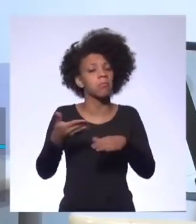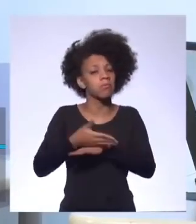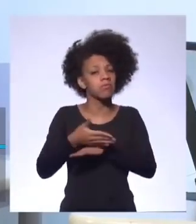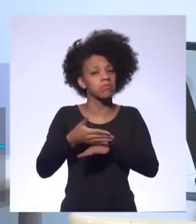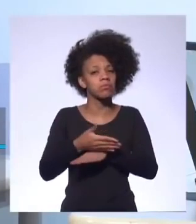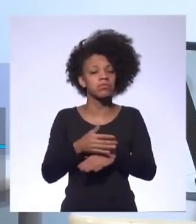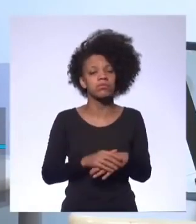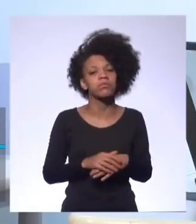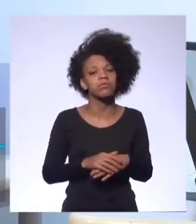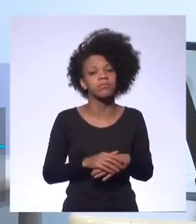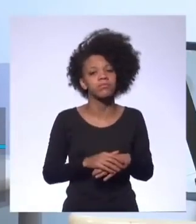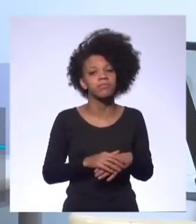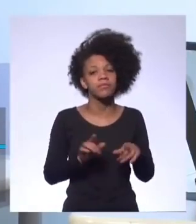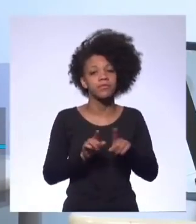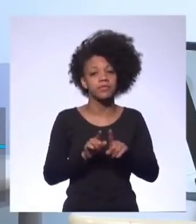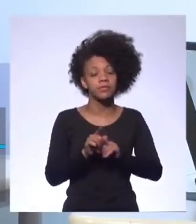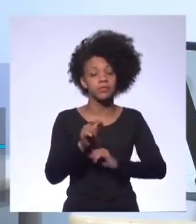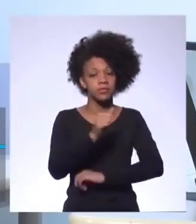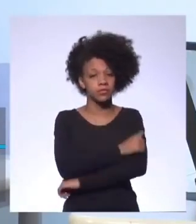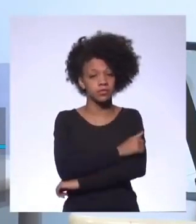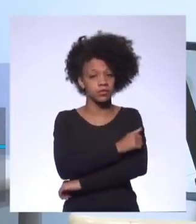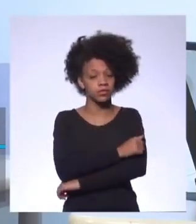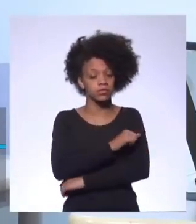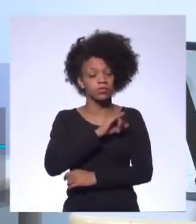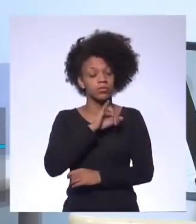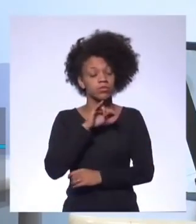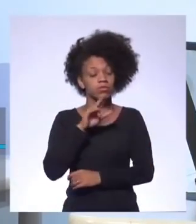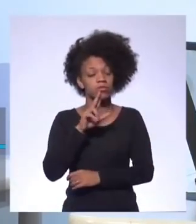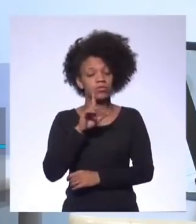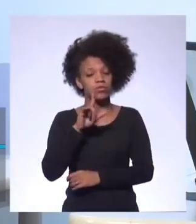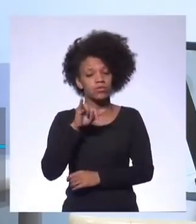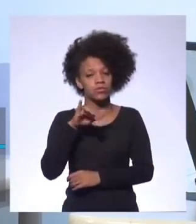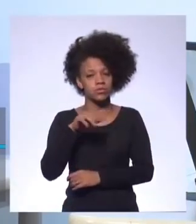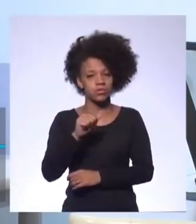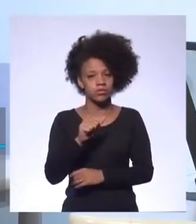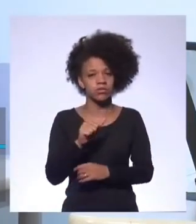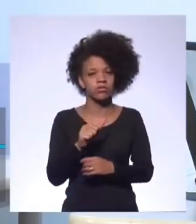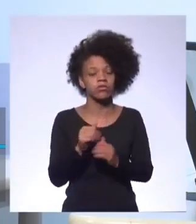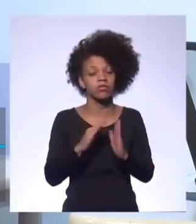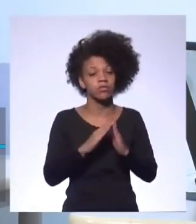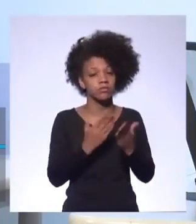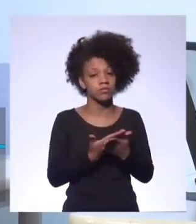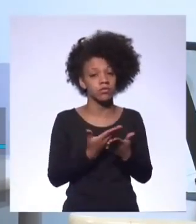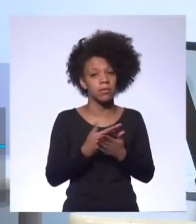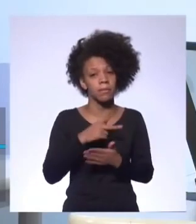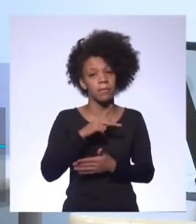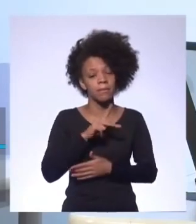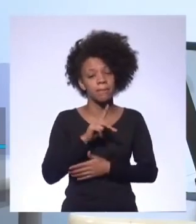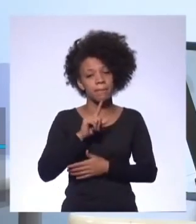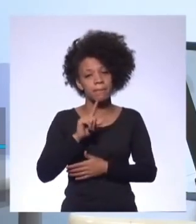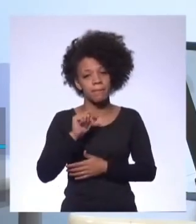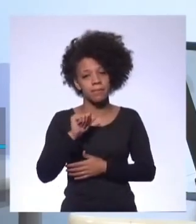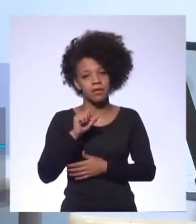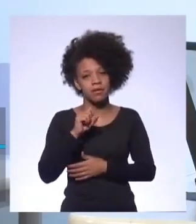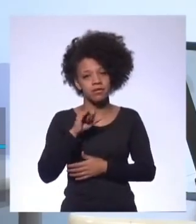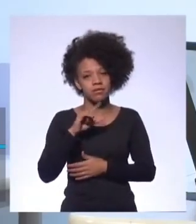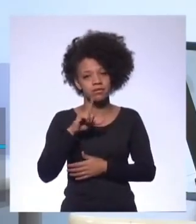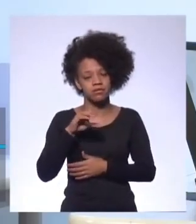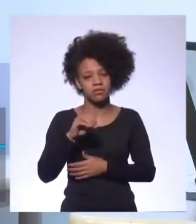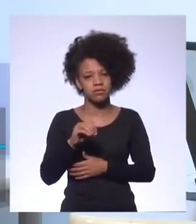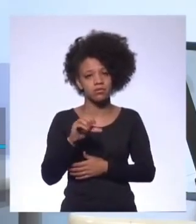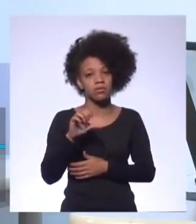gente? E aluna Júlia Grace. Olha, estou falando aqui. Estou falando Escola Plácido. Plácido,